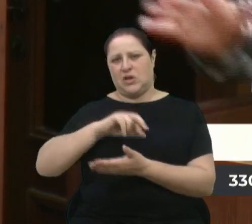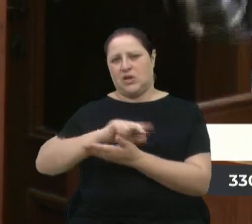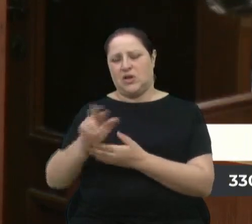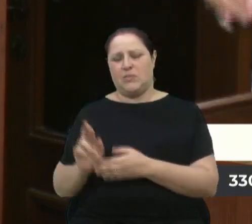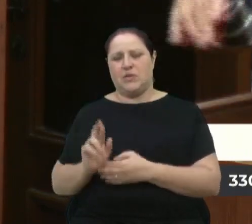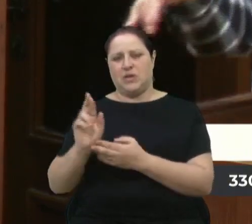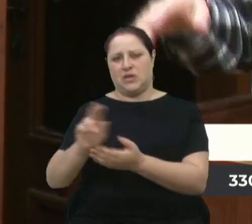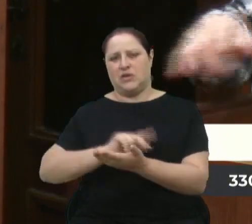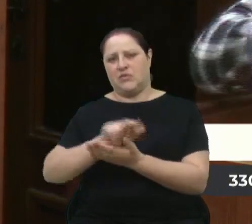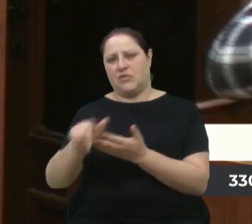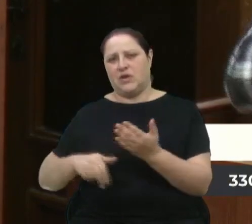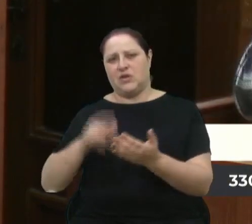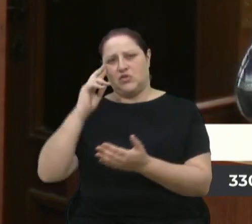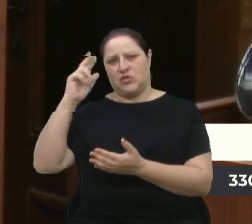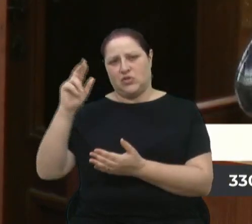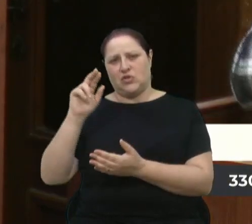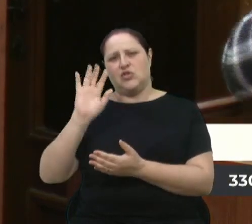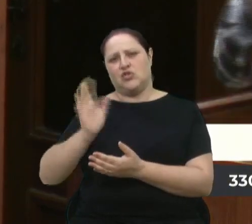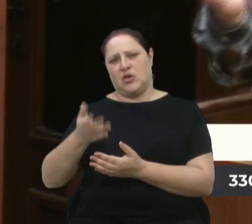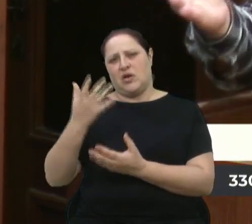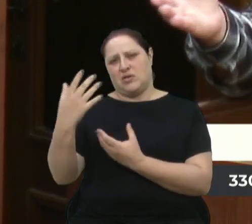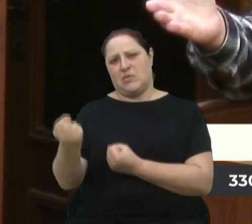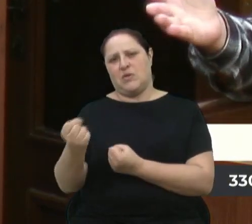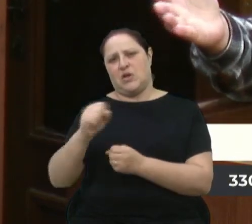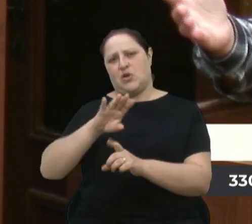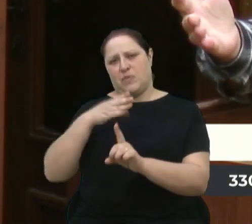diretores, já foram homenageados, muitos deles aqui.